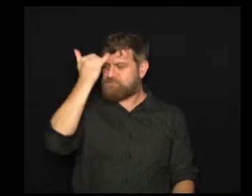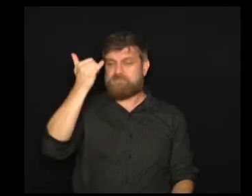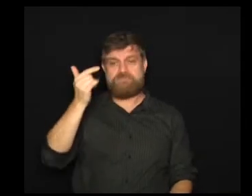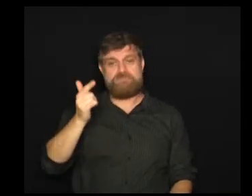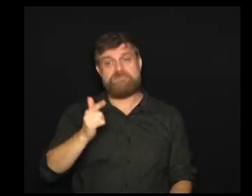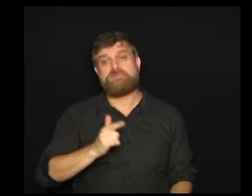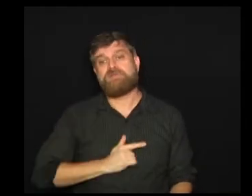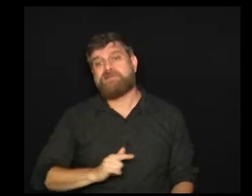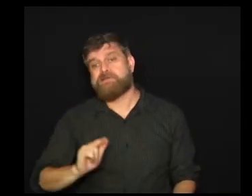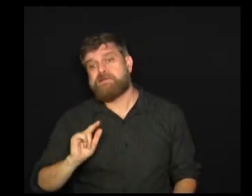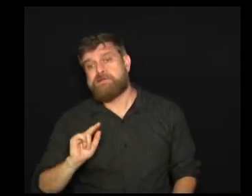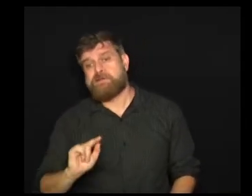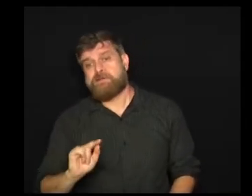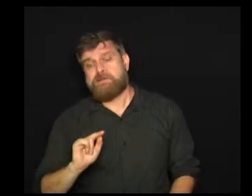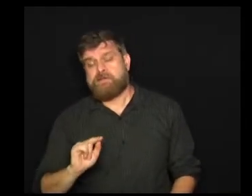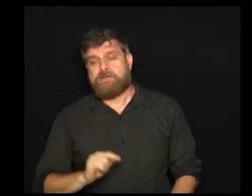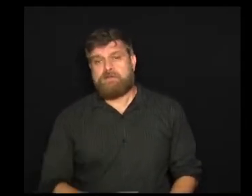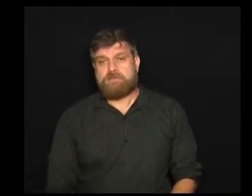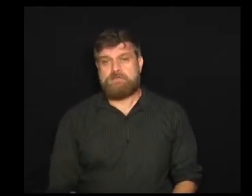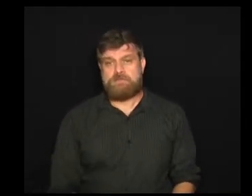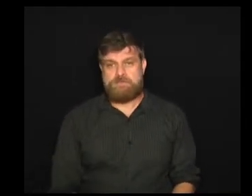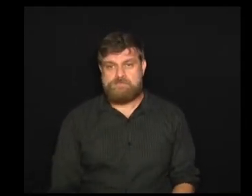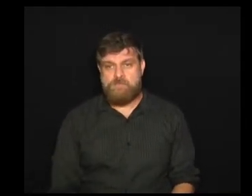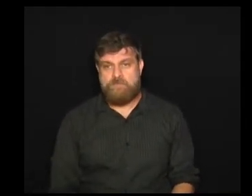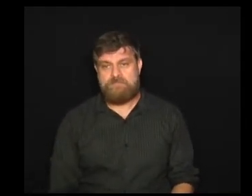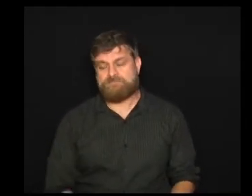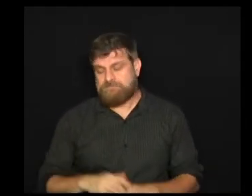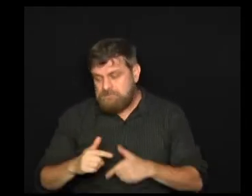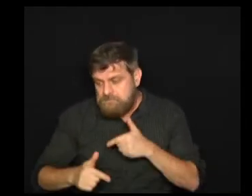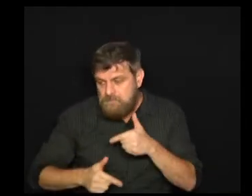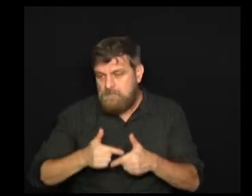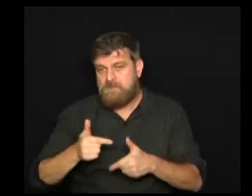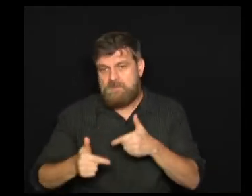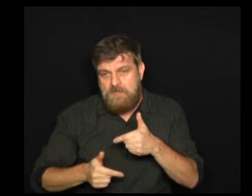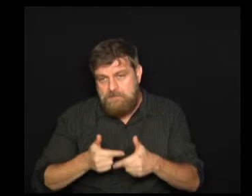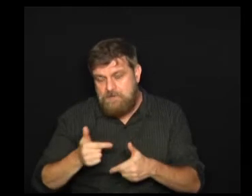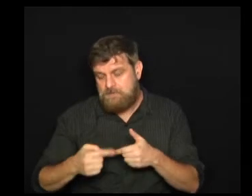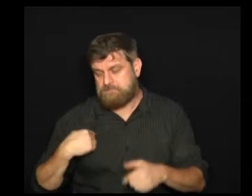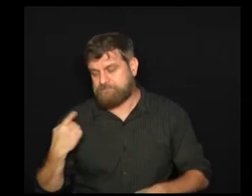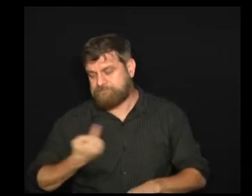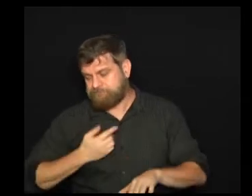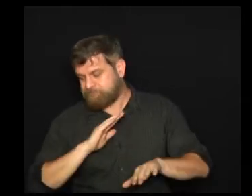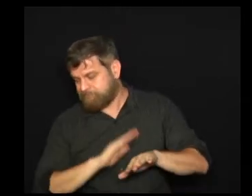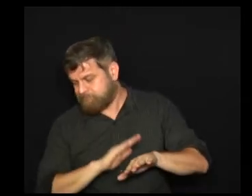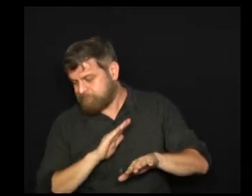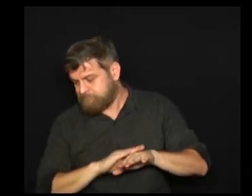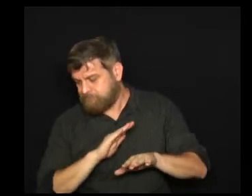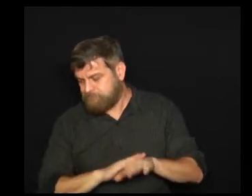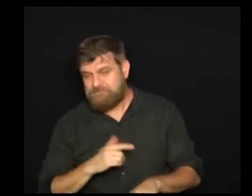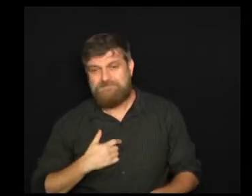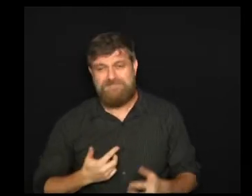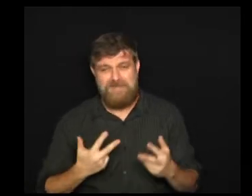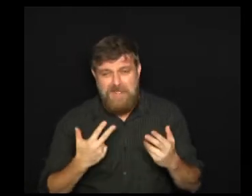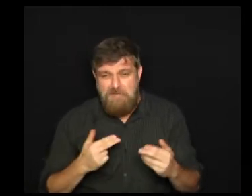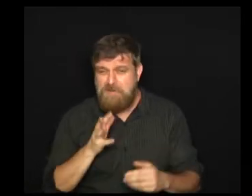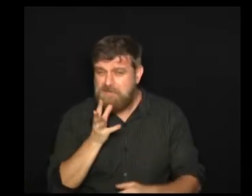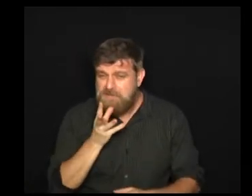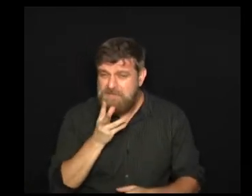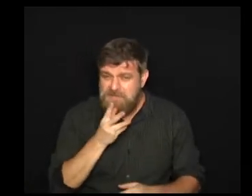ficar com esse trabalho de ficar, né, de formiguinha mesmo, bem